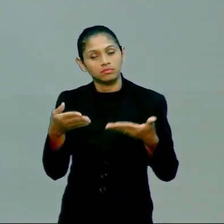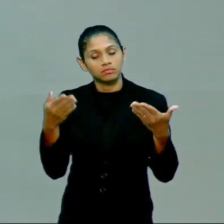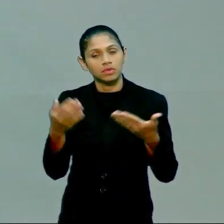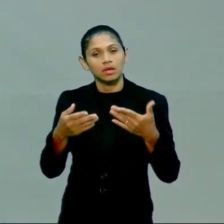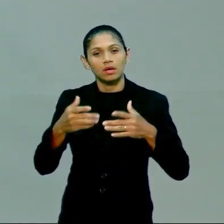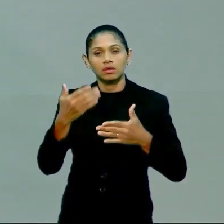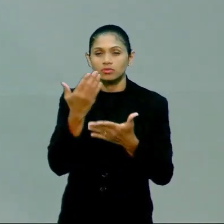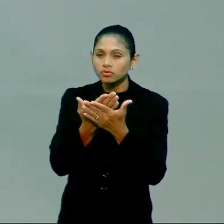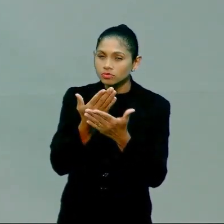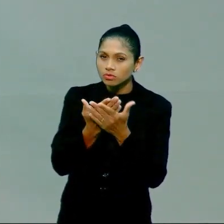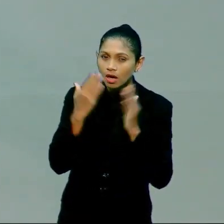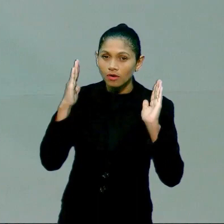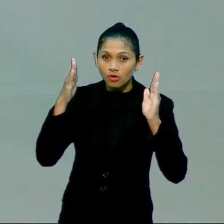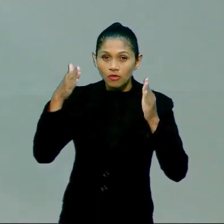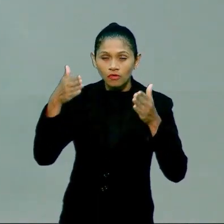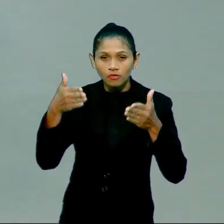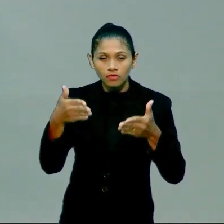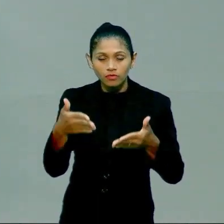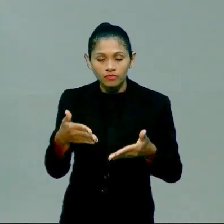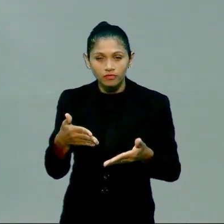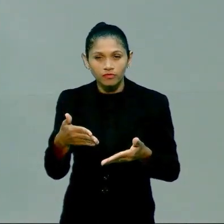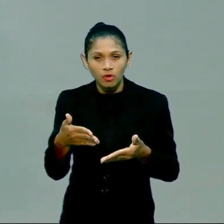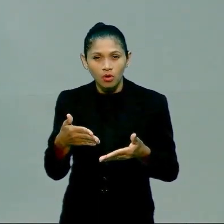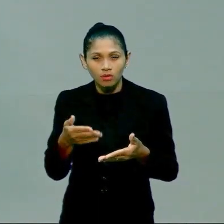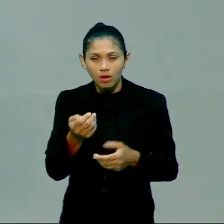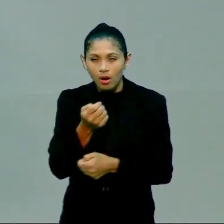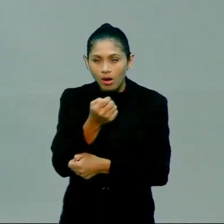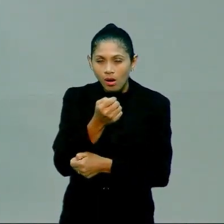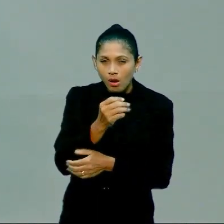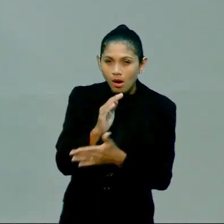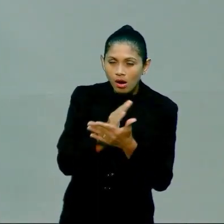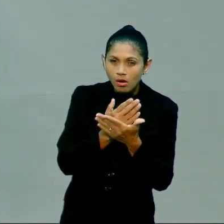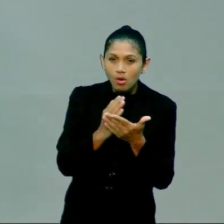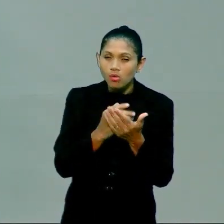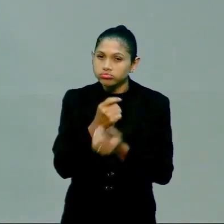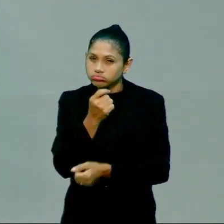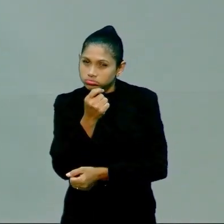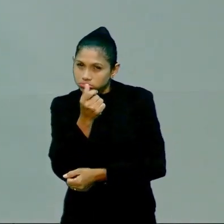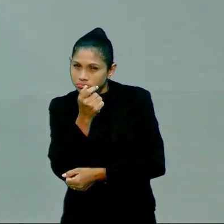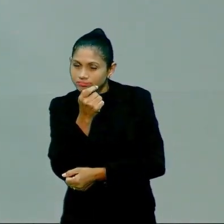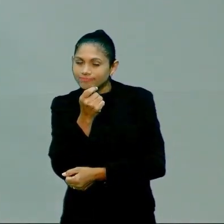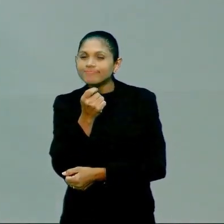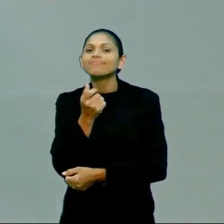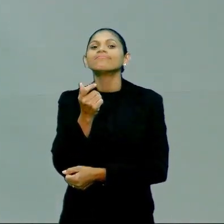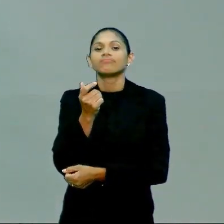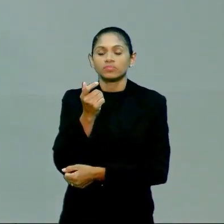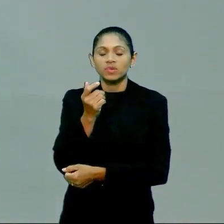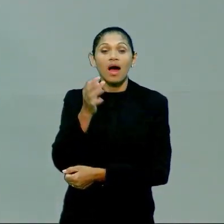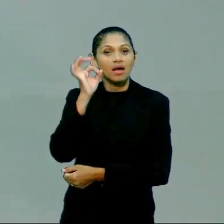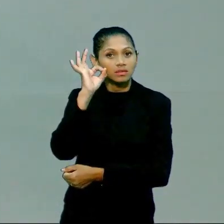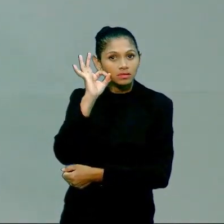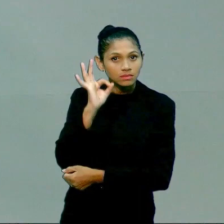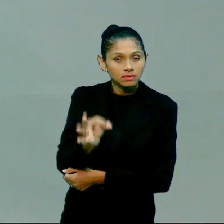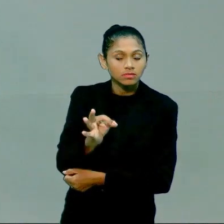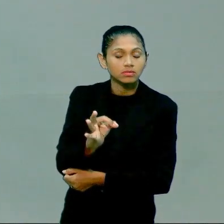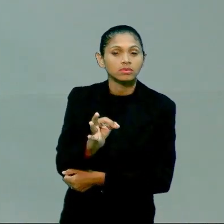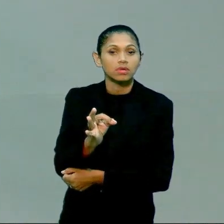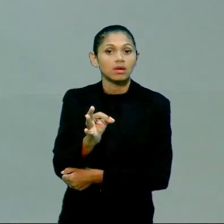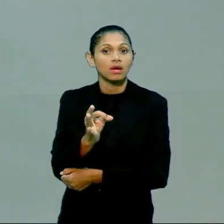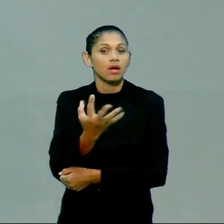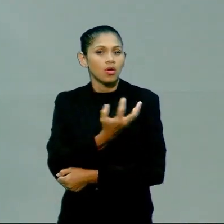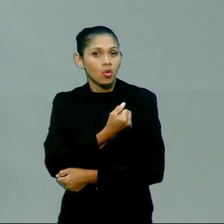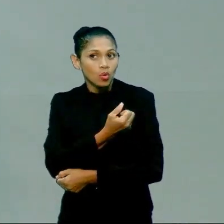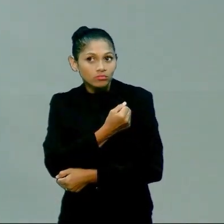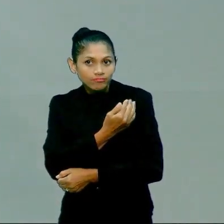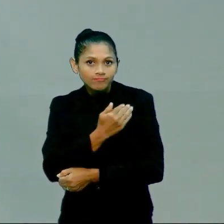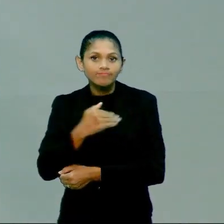com o foco, né, de pegar algumas dicas, trabalhar alguns conteúdos para a gente acertar o maior número, né, de questões